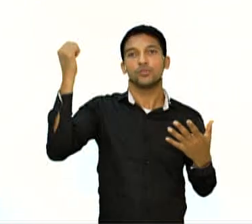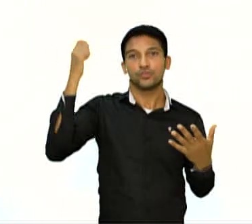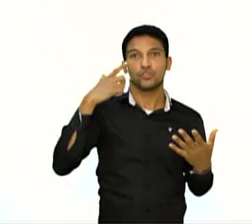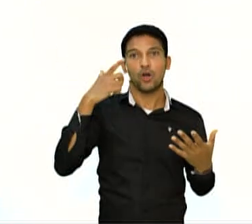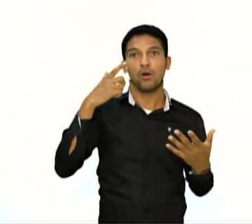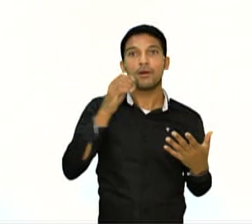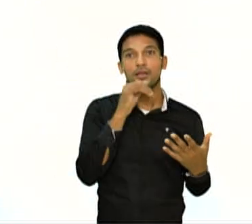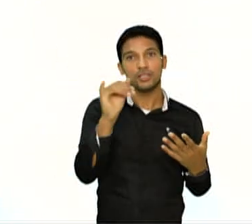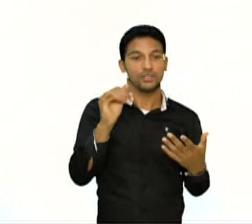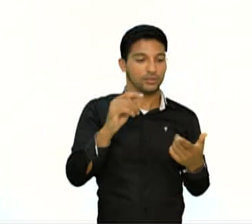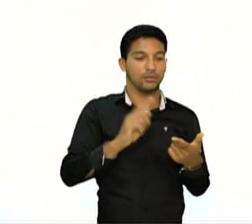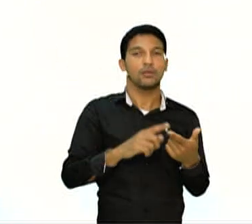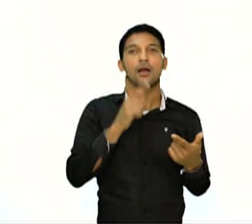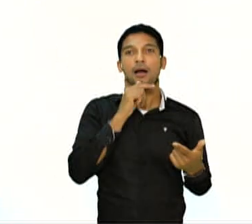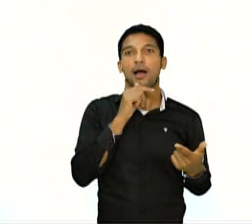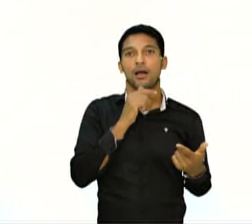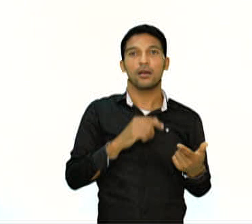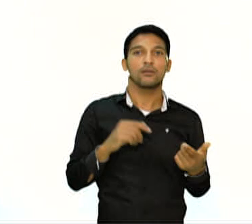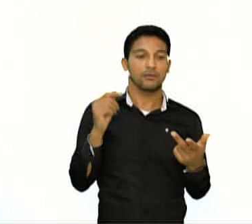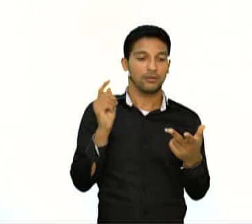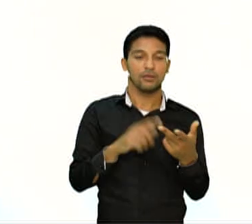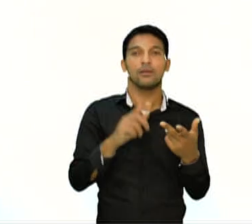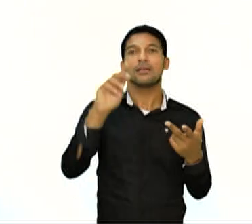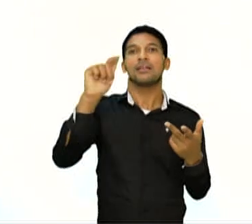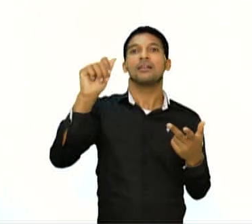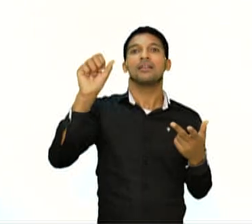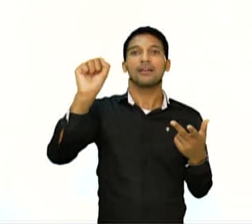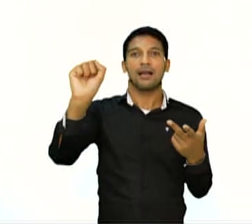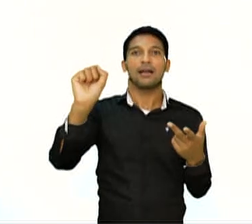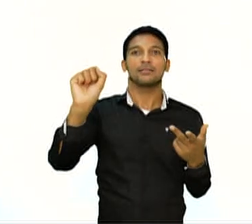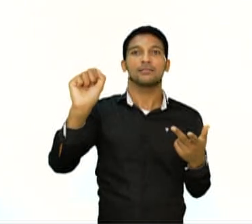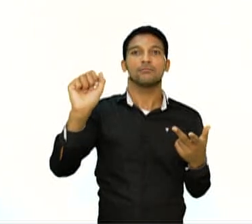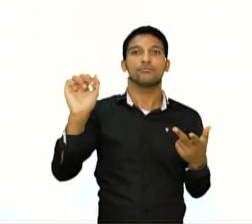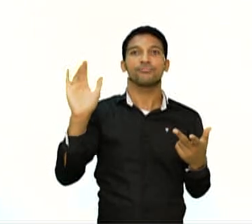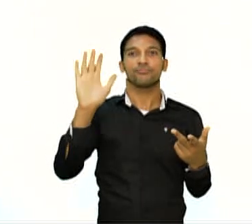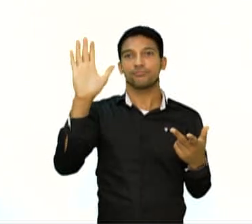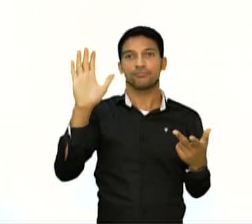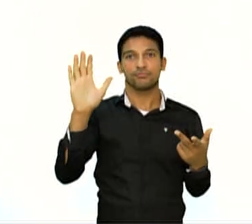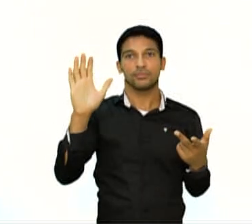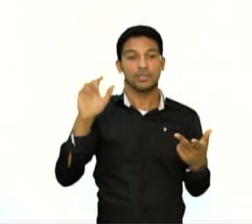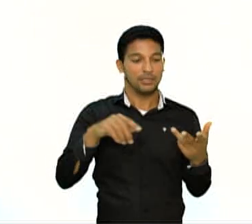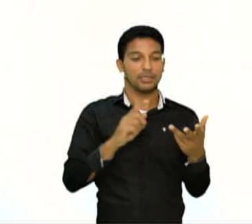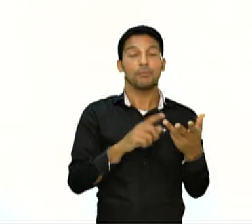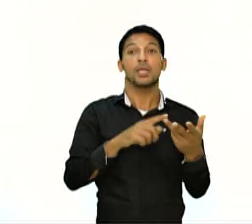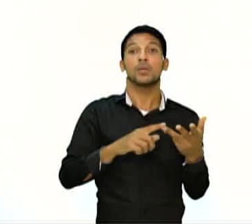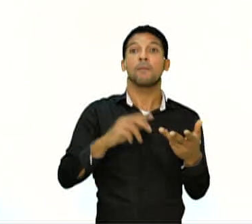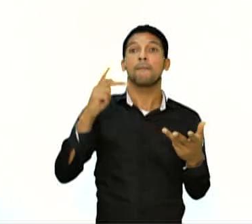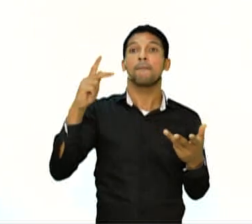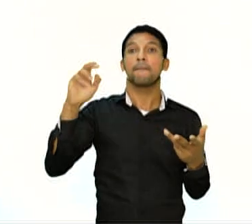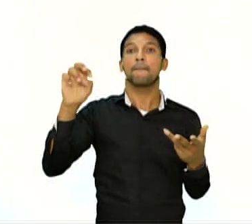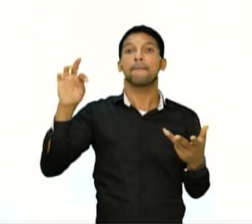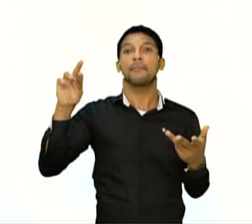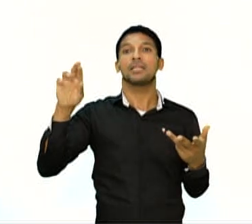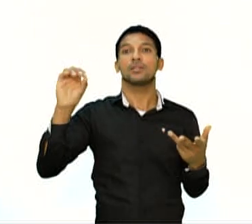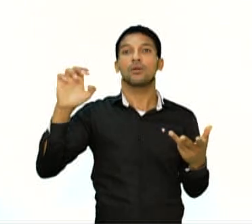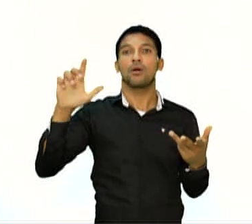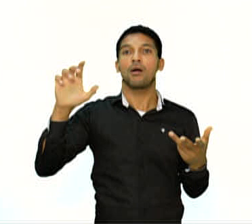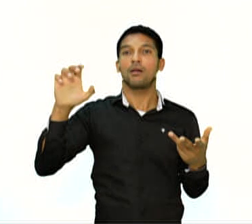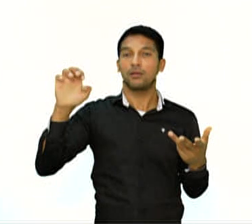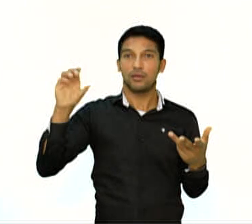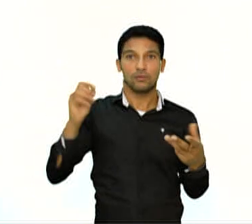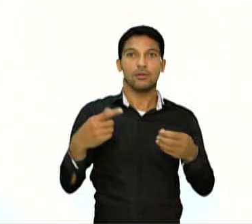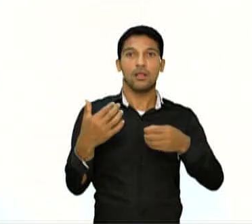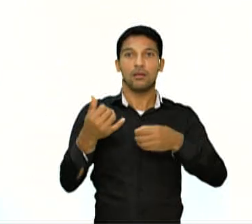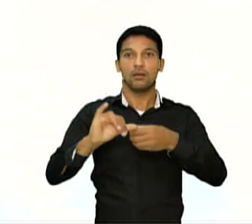o gás natural e o petróleo bruto, aquele literalmente tirado no meio ambiente na hora. Depois,